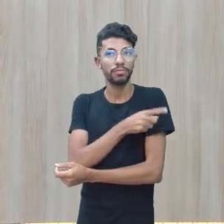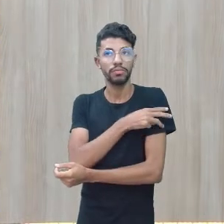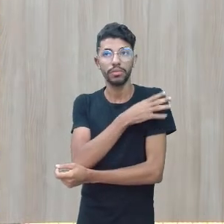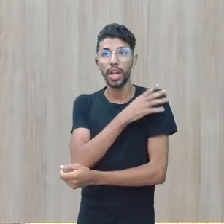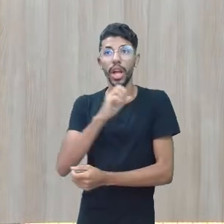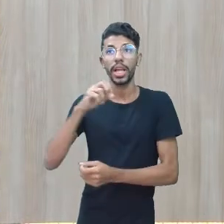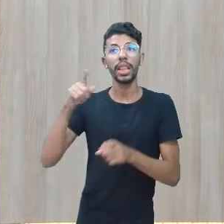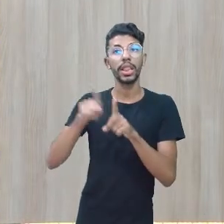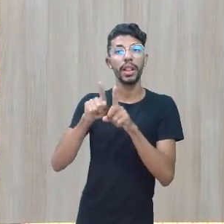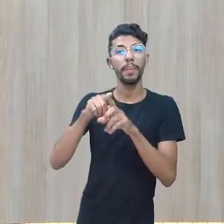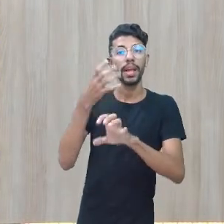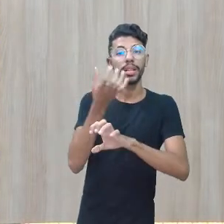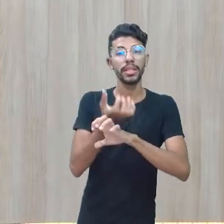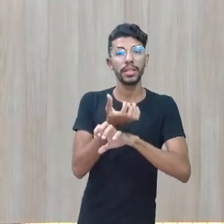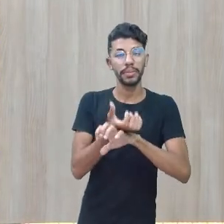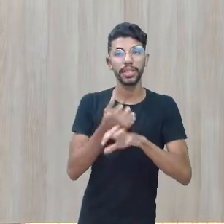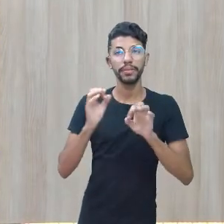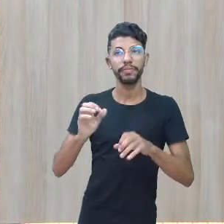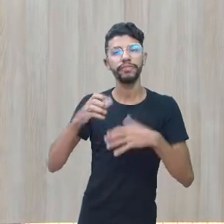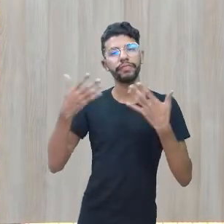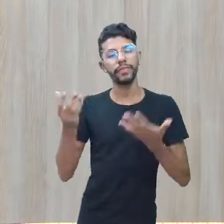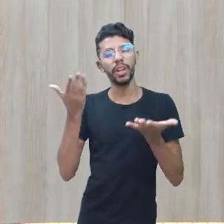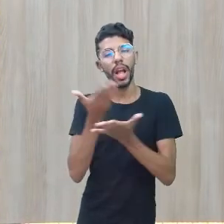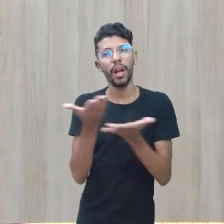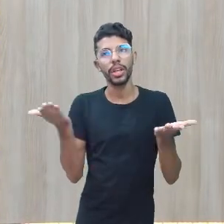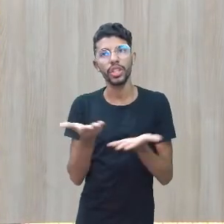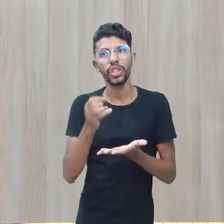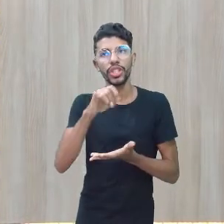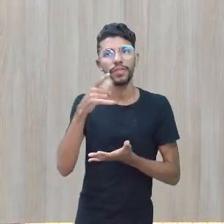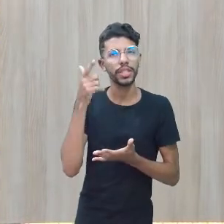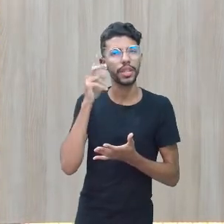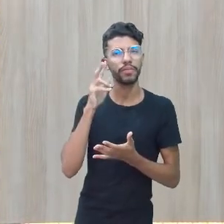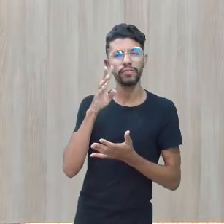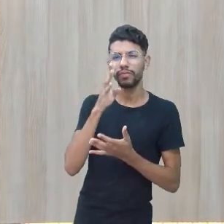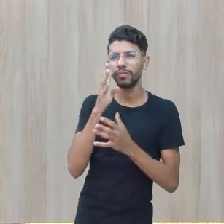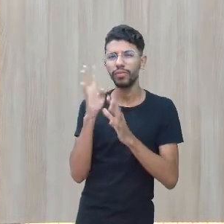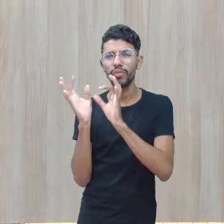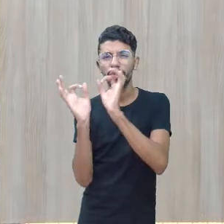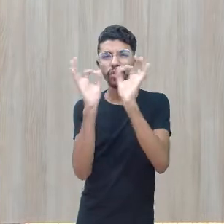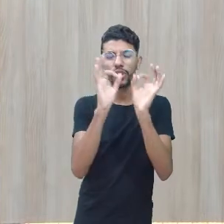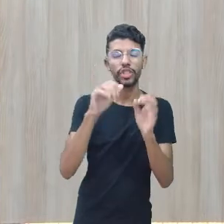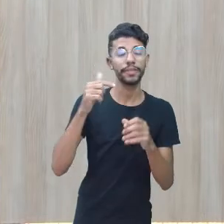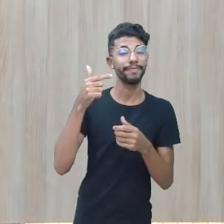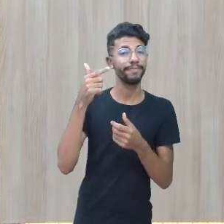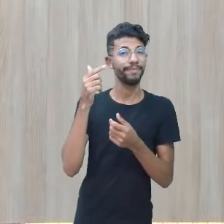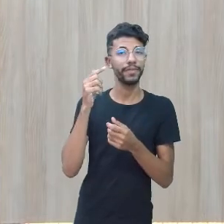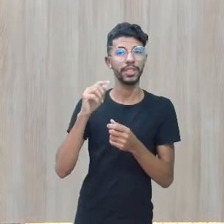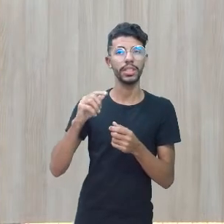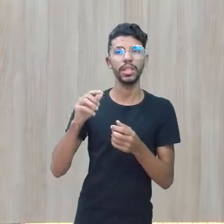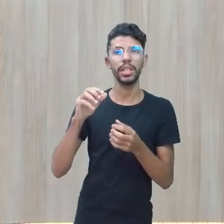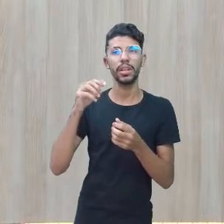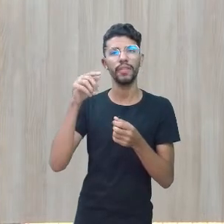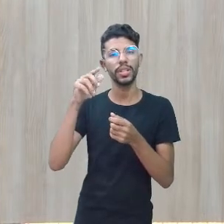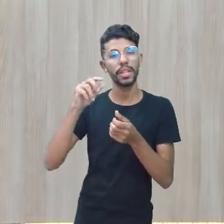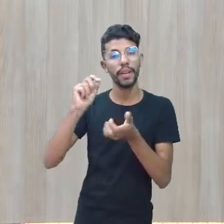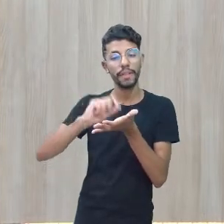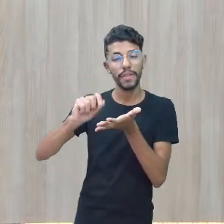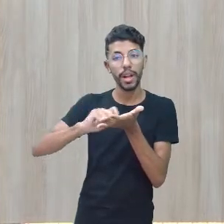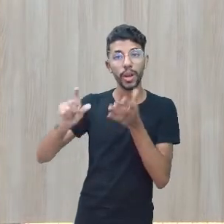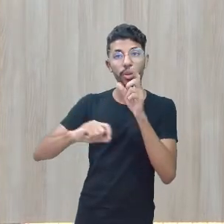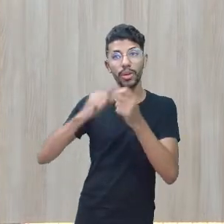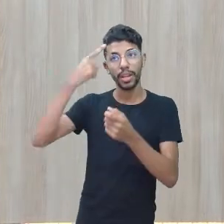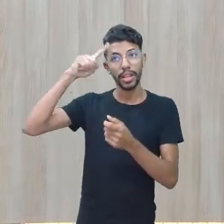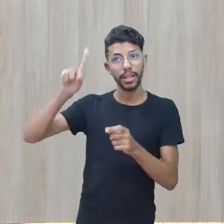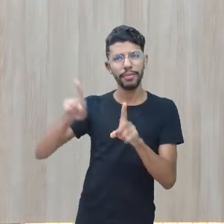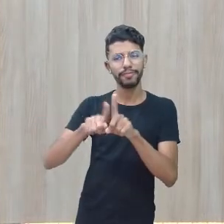quiser reassistir, tiver algum passo que não consiga entender nesse momento ao vivo, você anota a data e a disciplina para